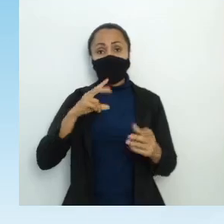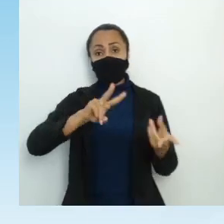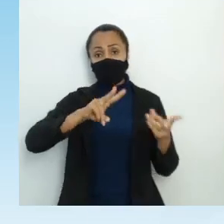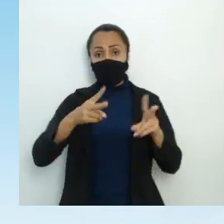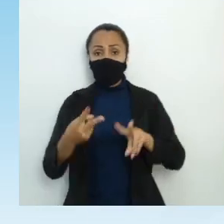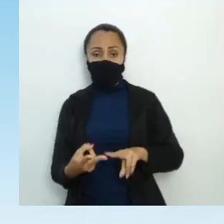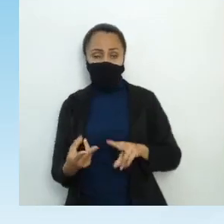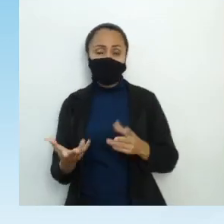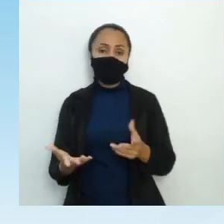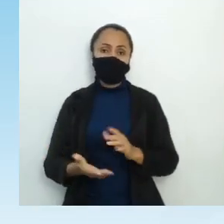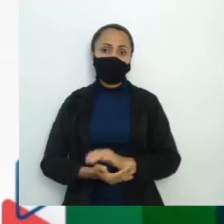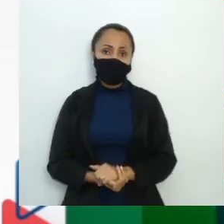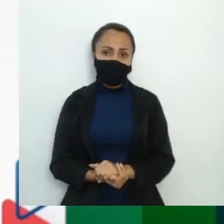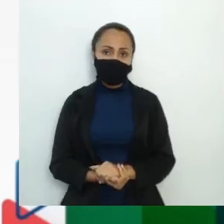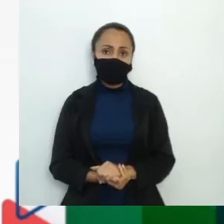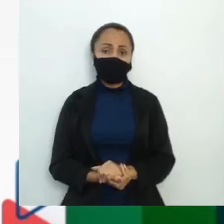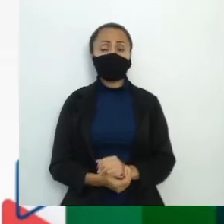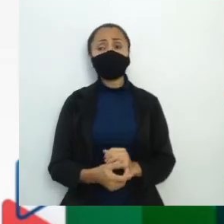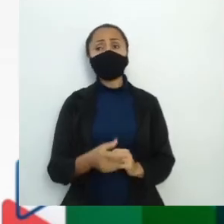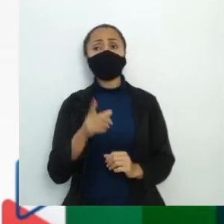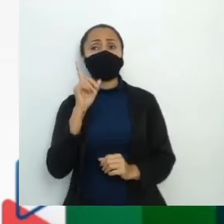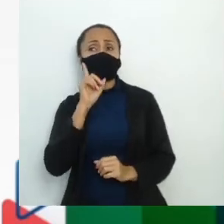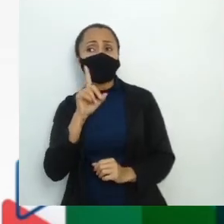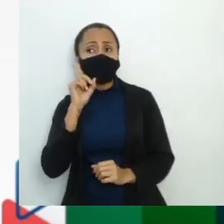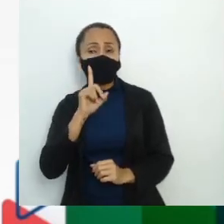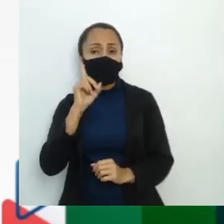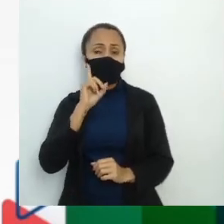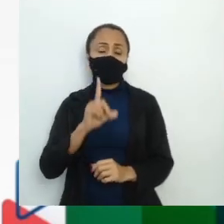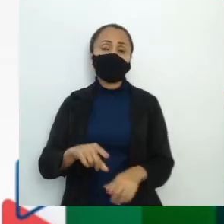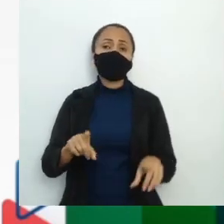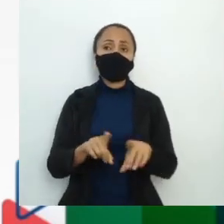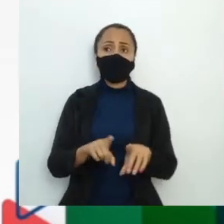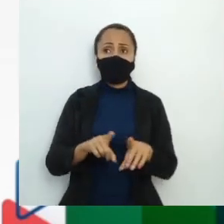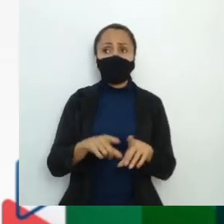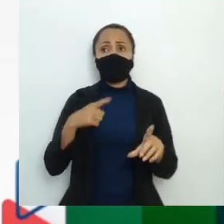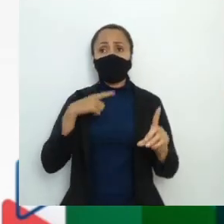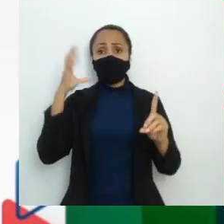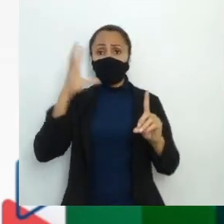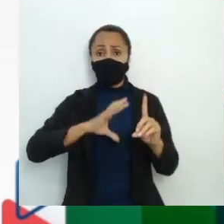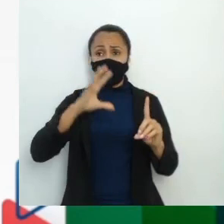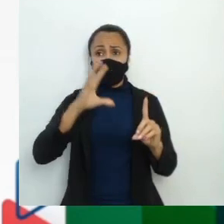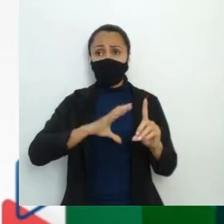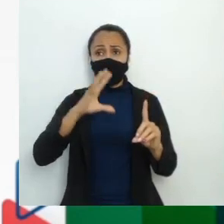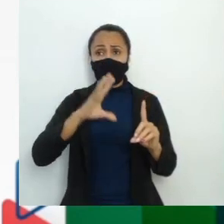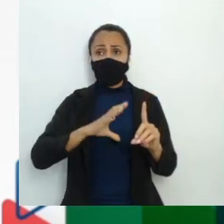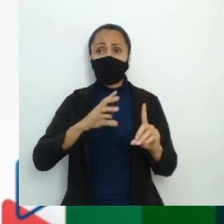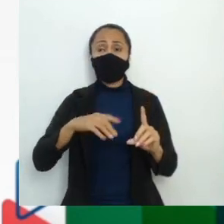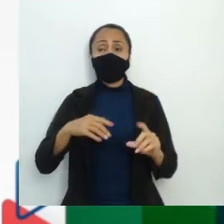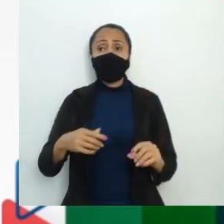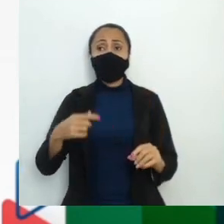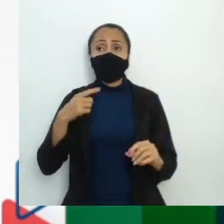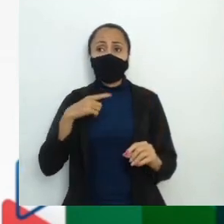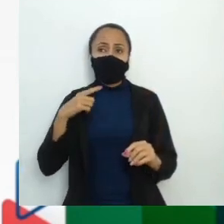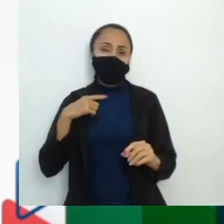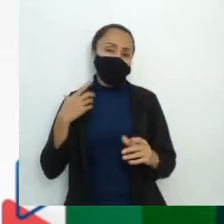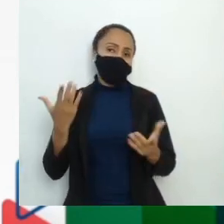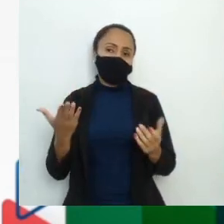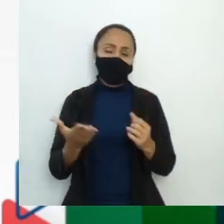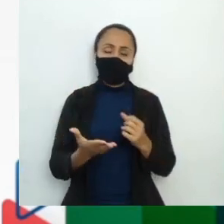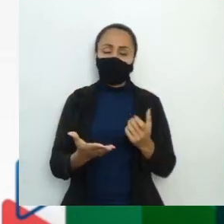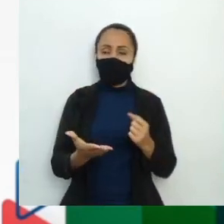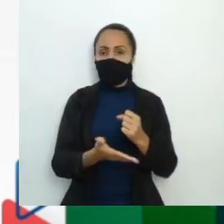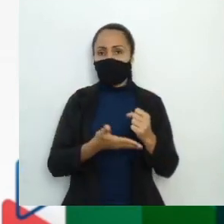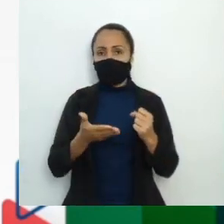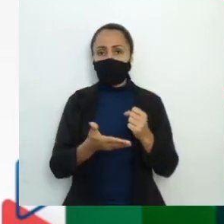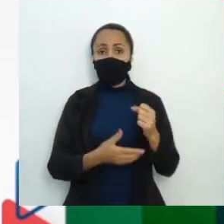cadeiras. E nos Estados Unidos? Nos Estados Unidos, também por influência iluminista, você vai ter aqui basicamente a ideia da